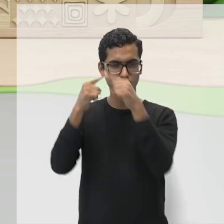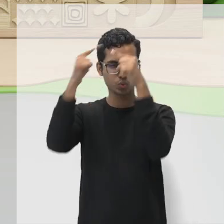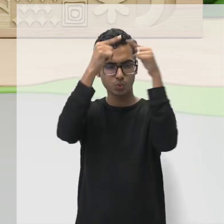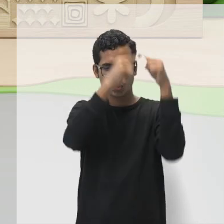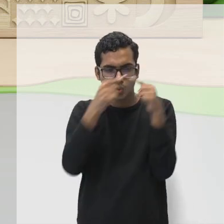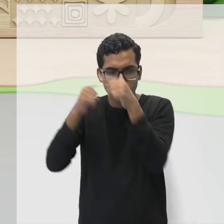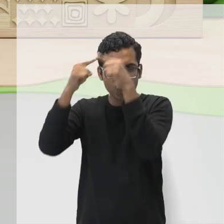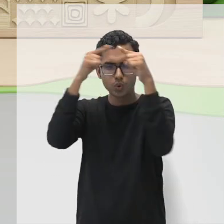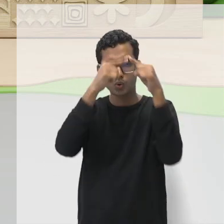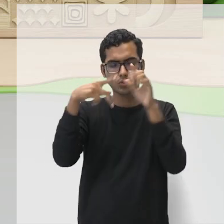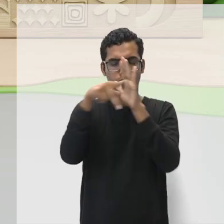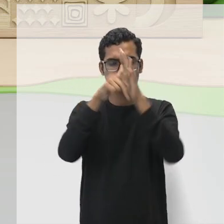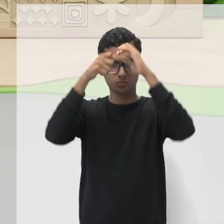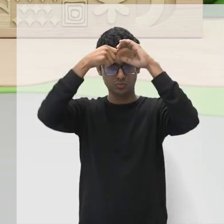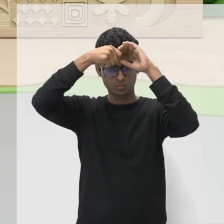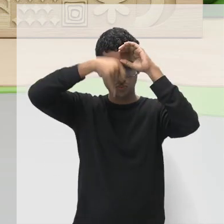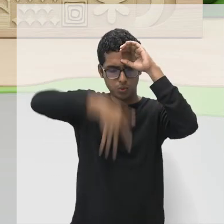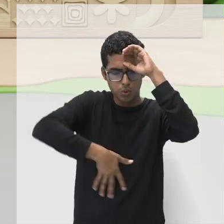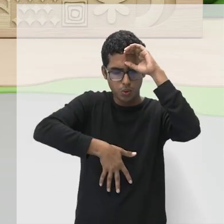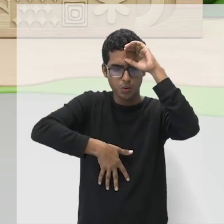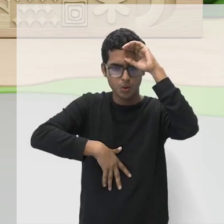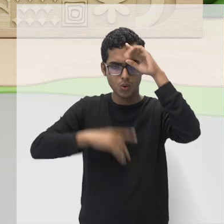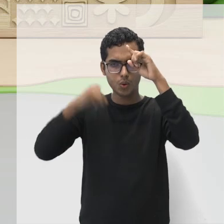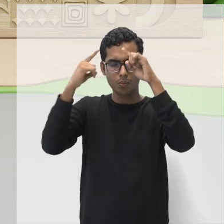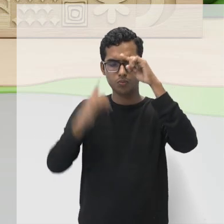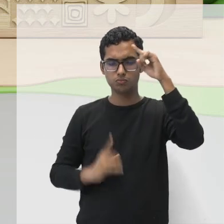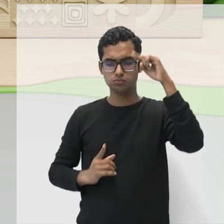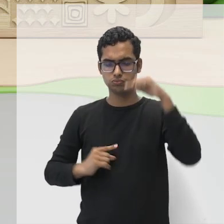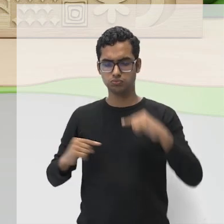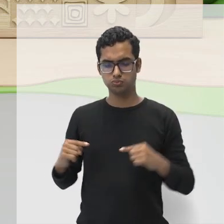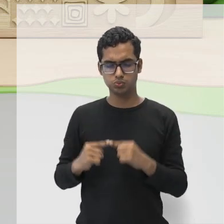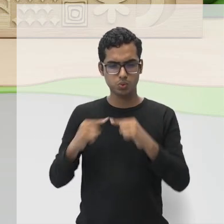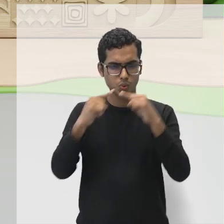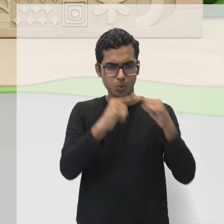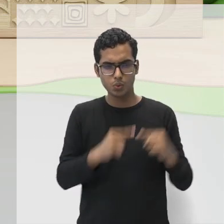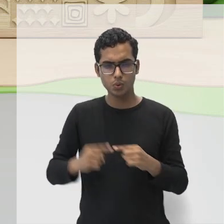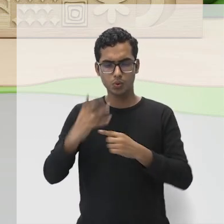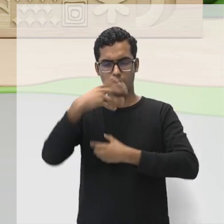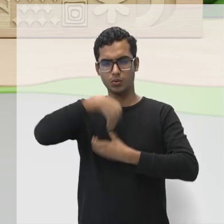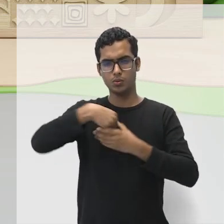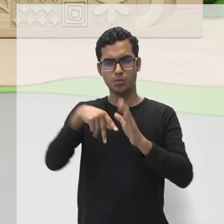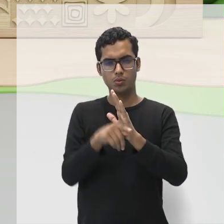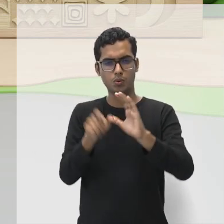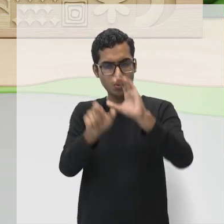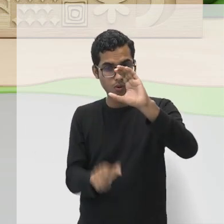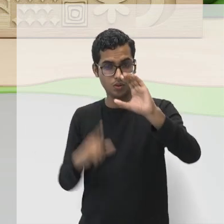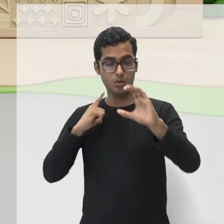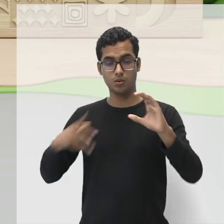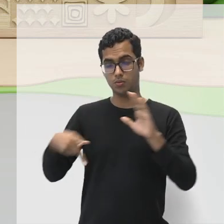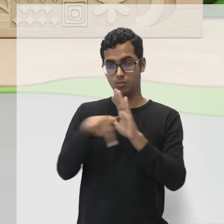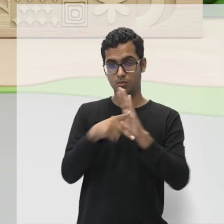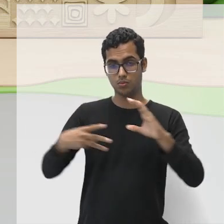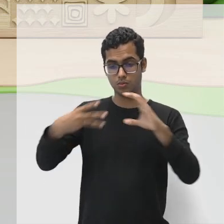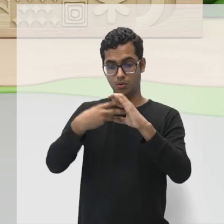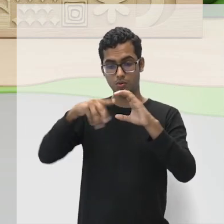aí do sistema nervoso central e periférico. Nós temos a presença dessas células que